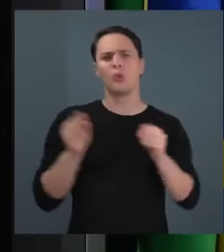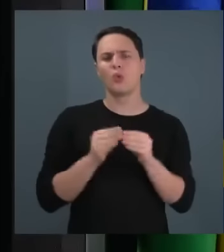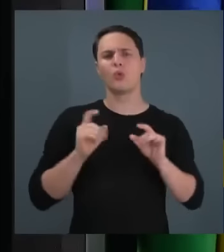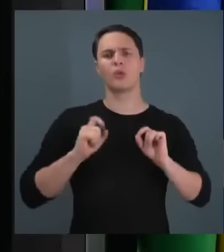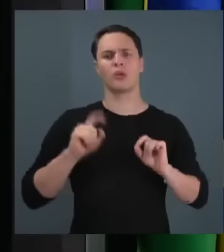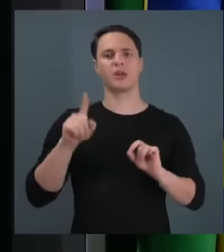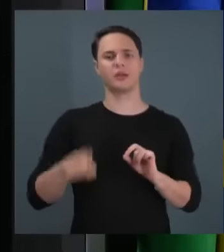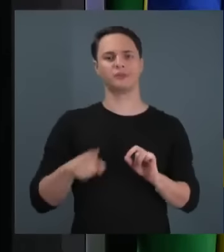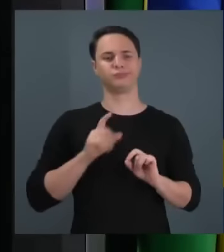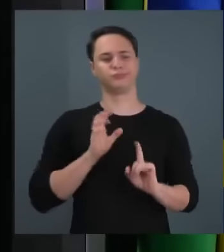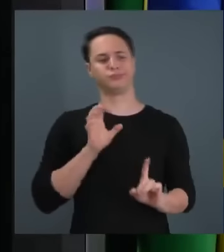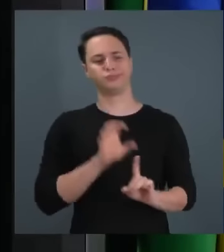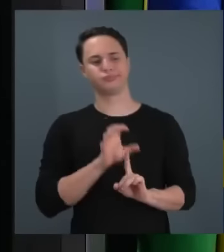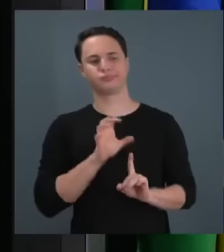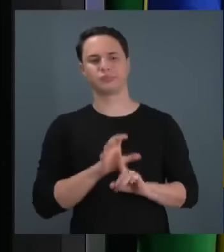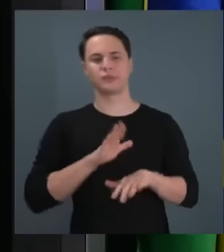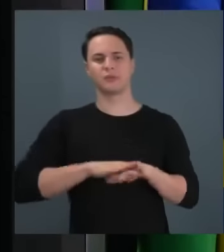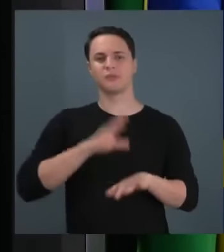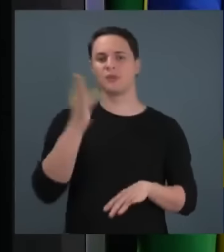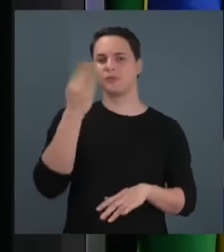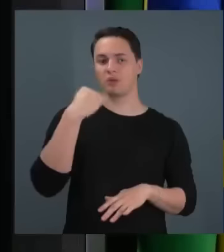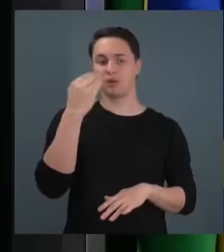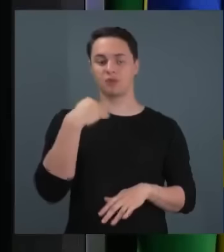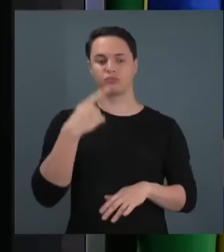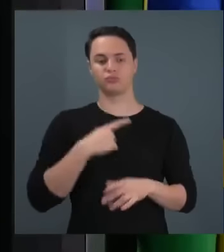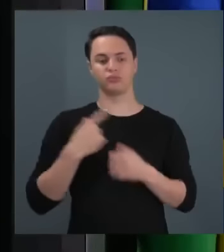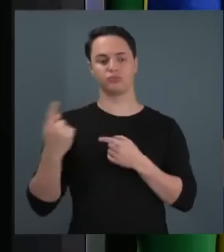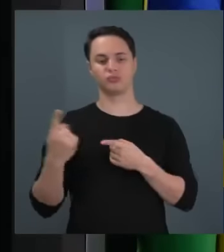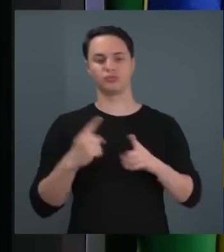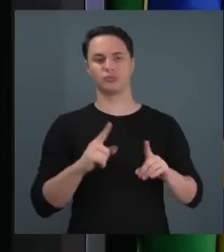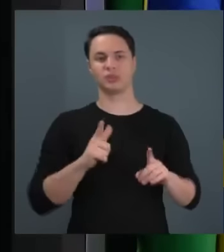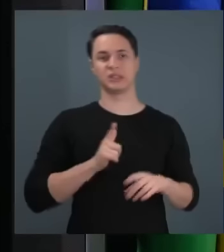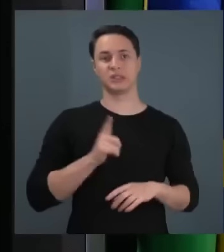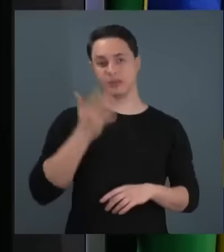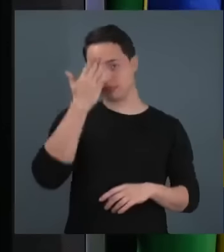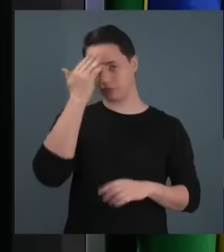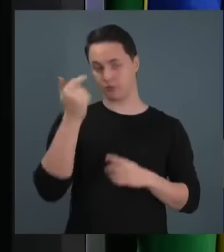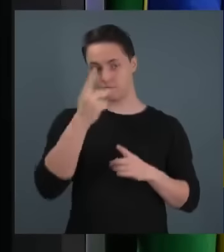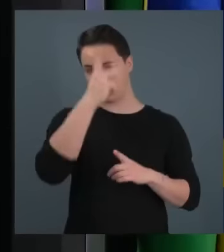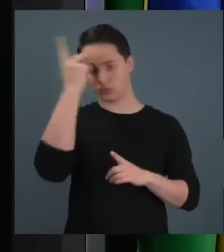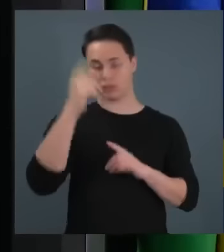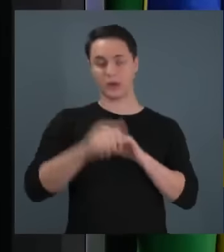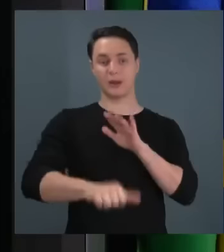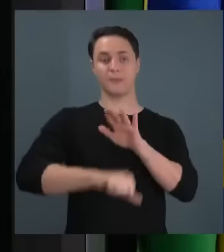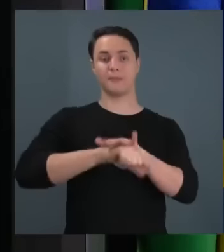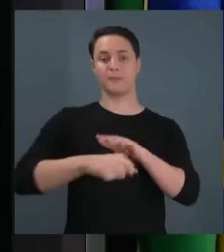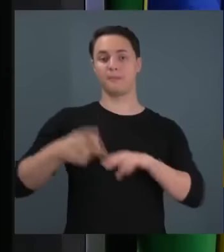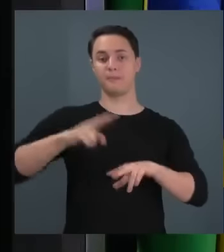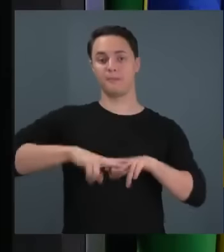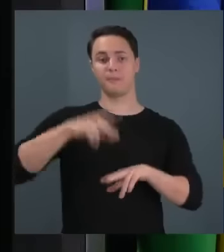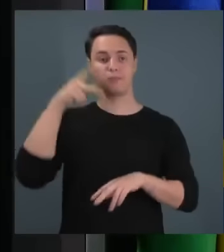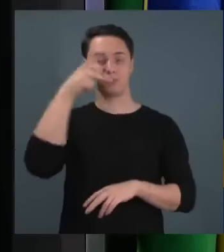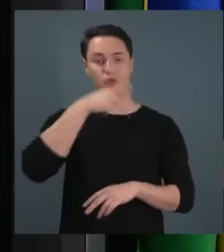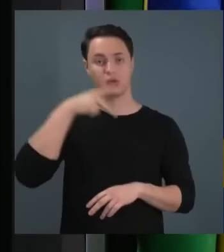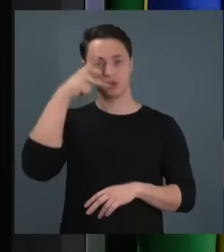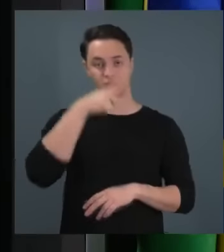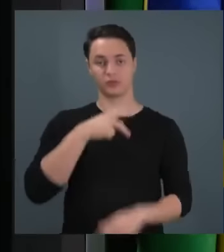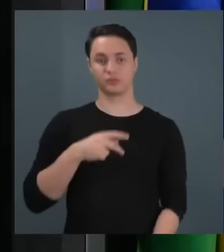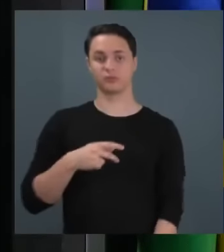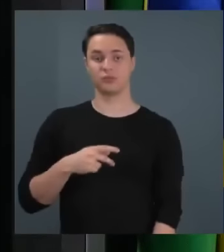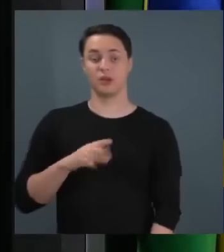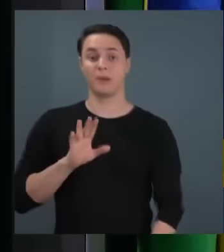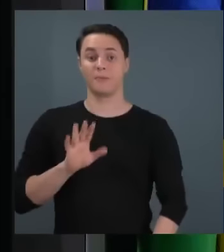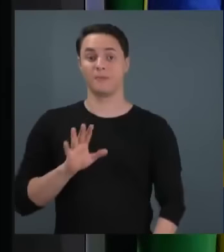de enfraquecer a organização e abater o moral dos presos políticos. Mas os efeitos